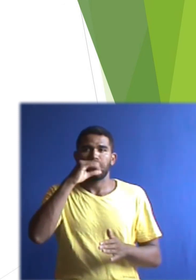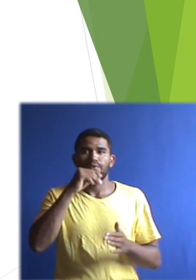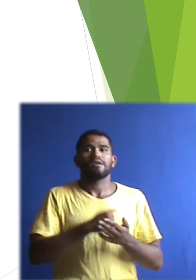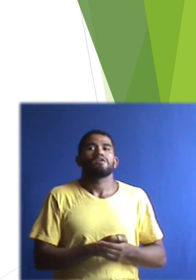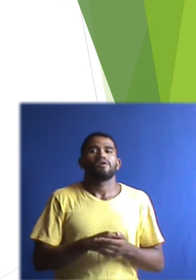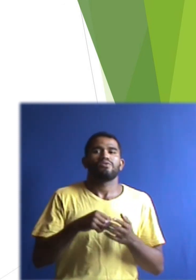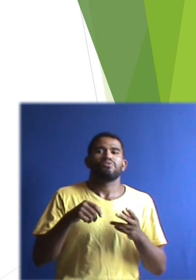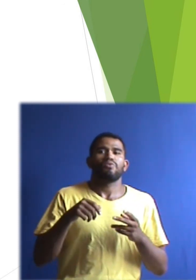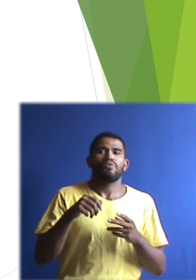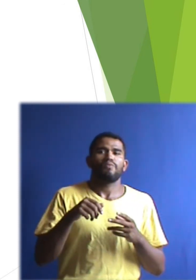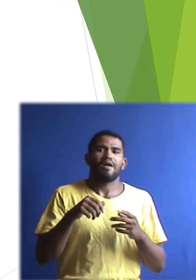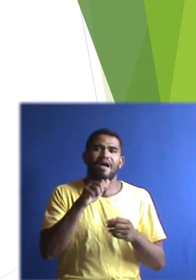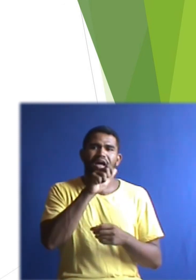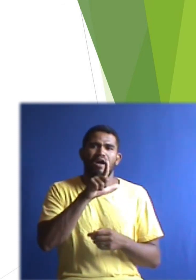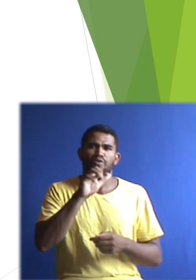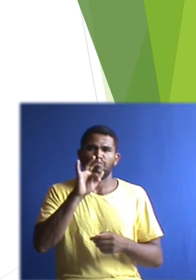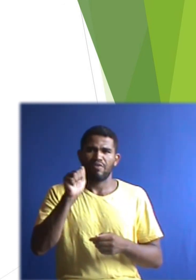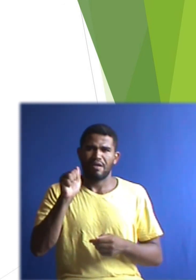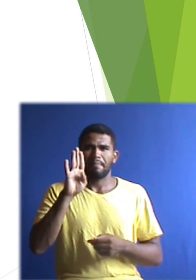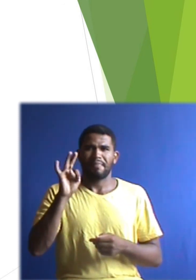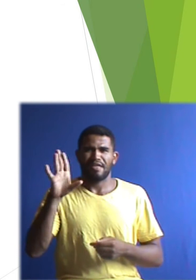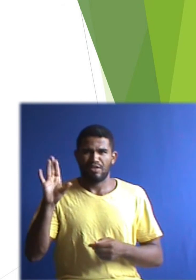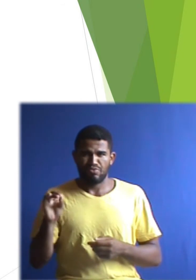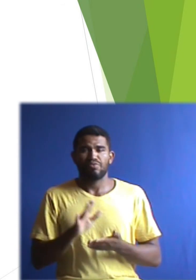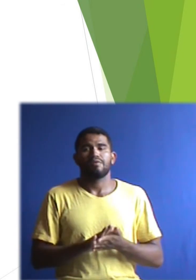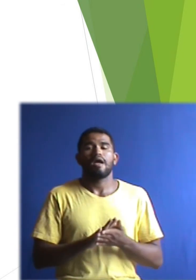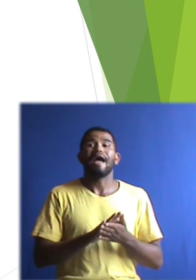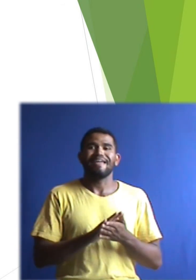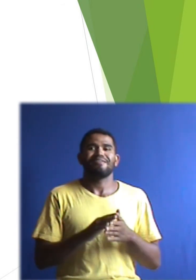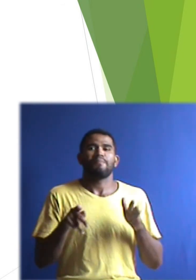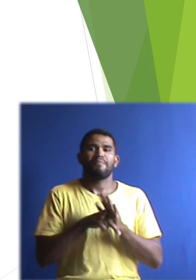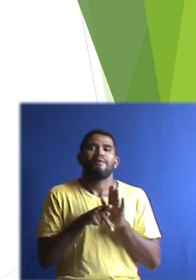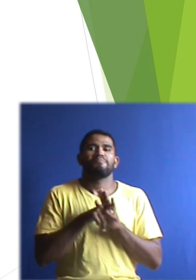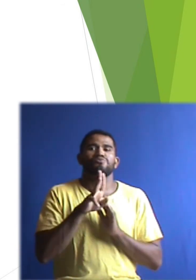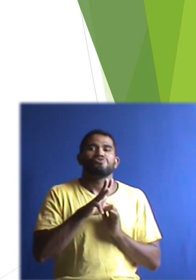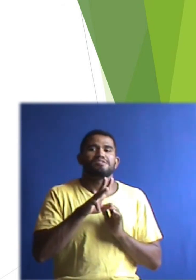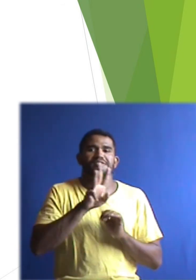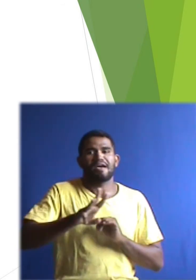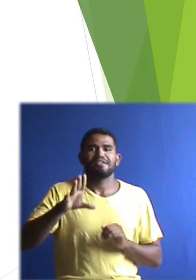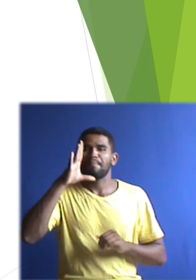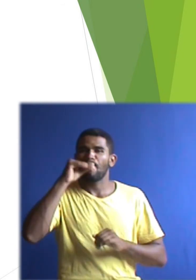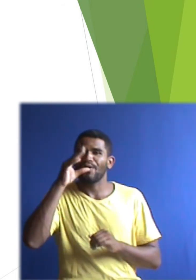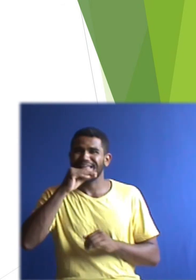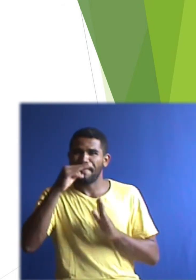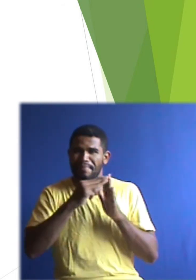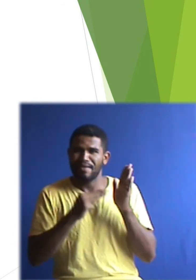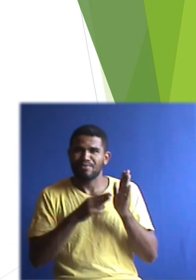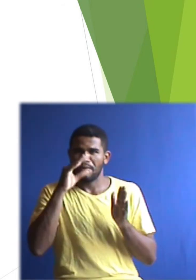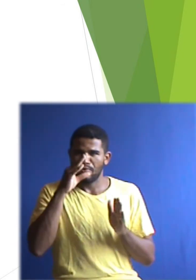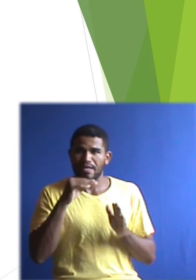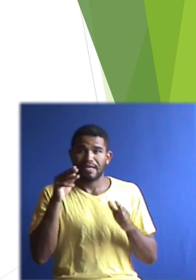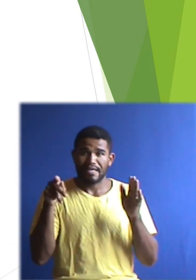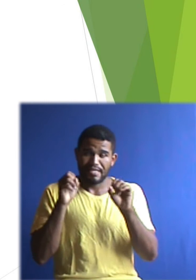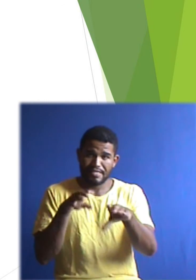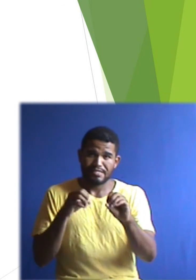alfa e beto. O método das boquinhas, que é o próprio site Método das Boquinhas, que é um site que ensina essa